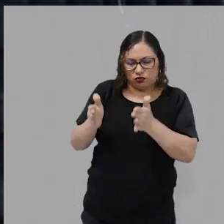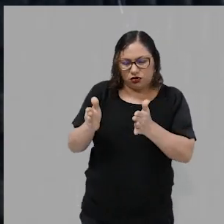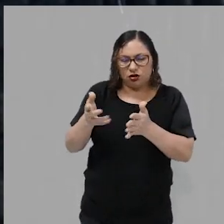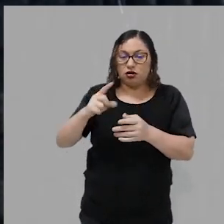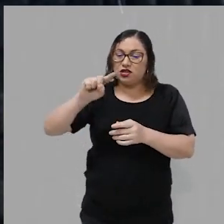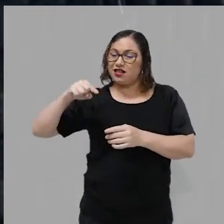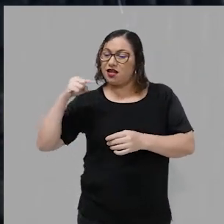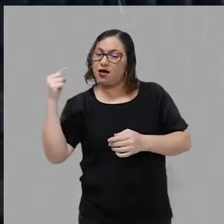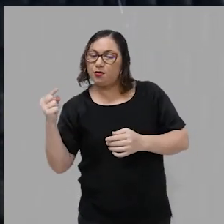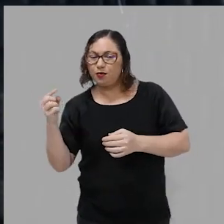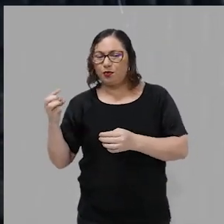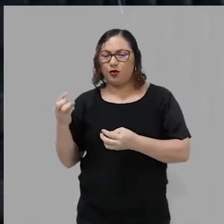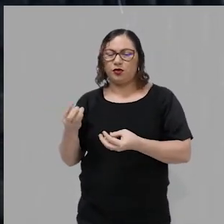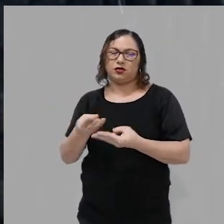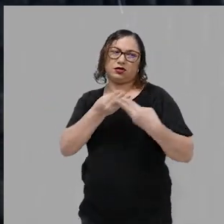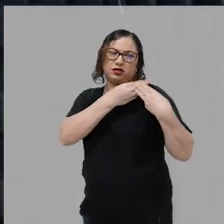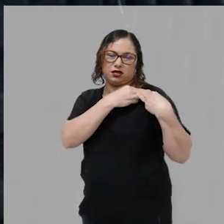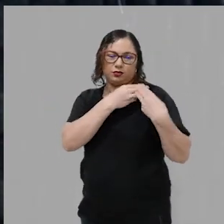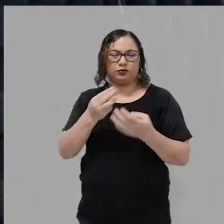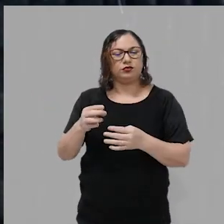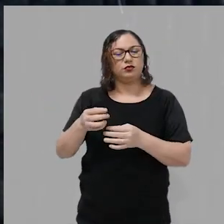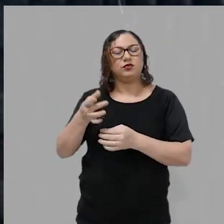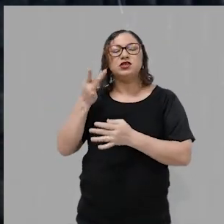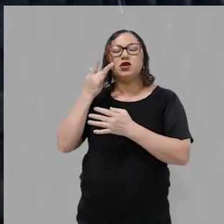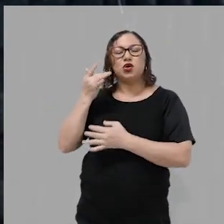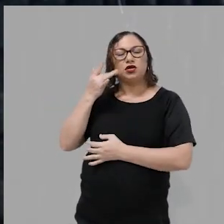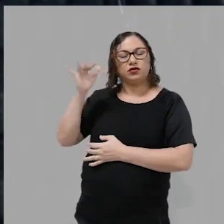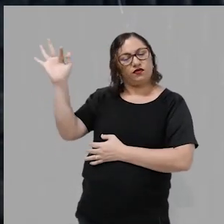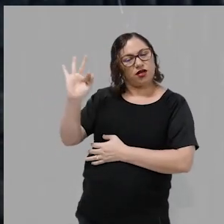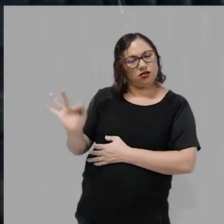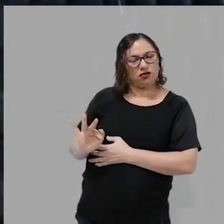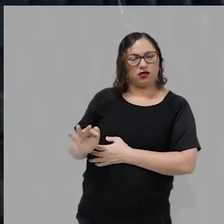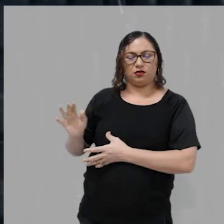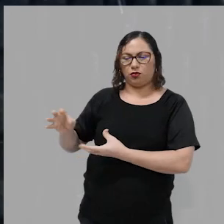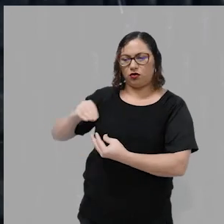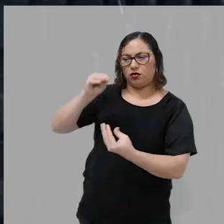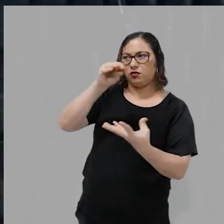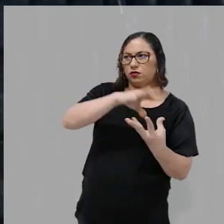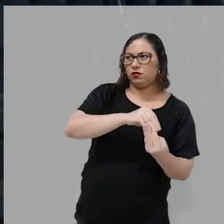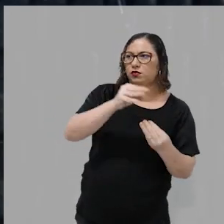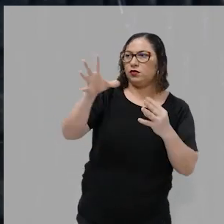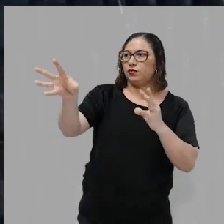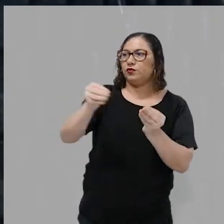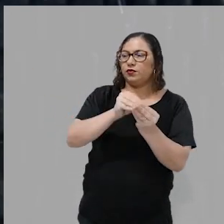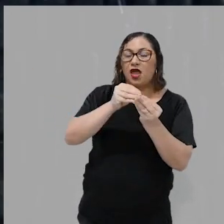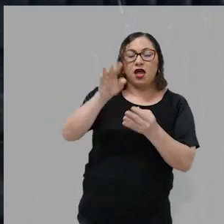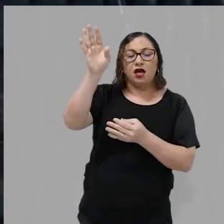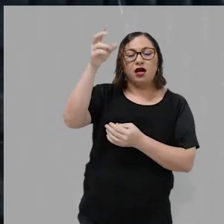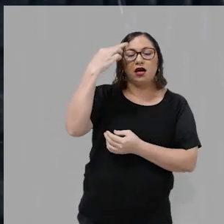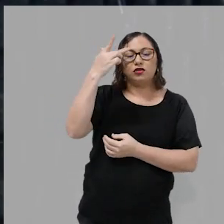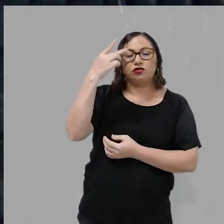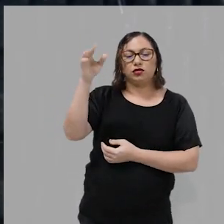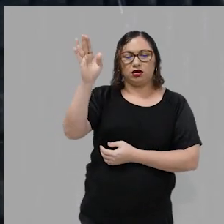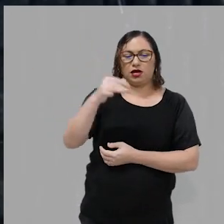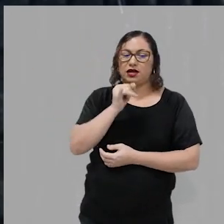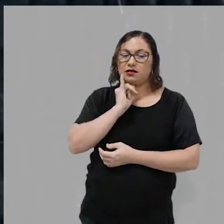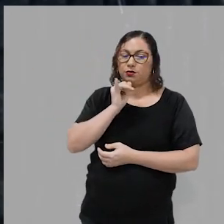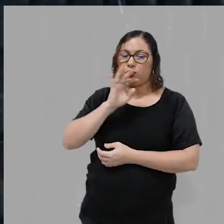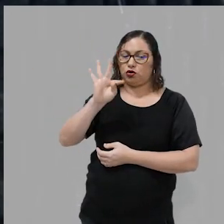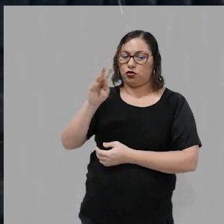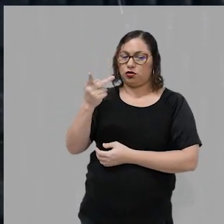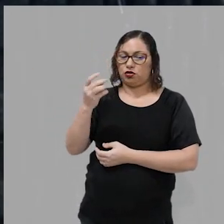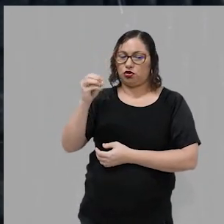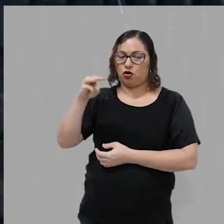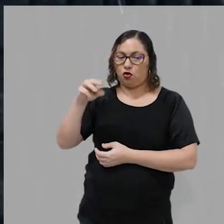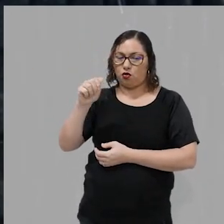artística francesa, que eles englobam a história do Brasil desse período. Thomas Ender, ele veio junto com a princesa Leopoldina, a